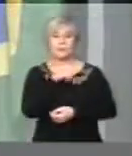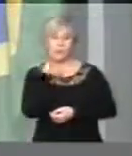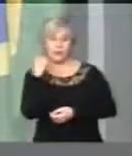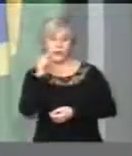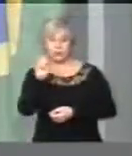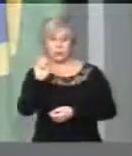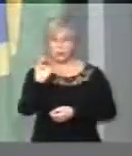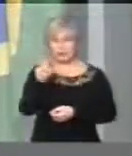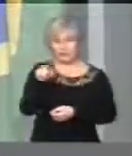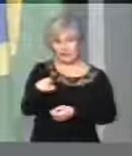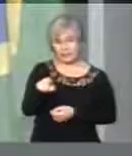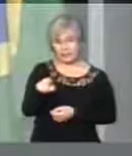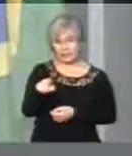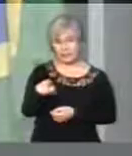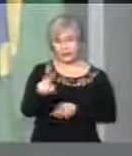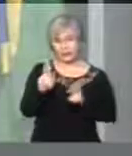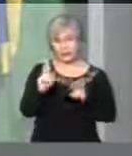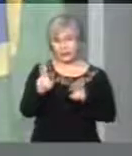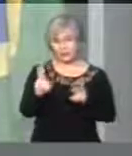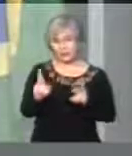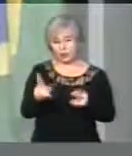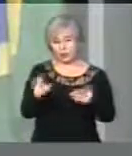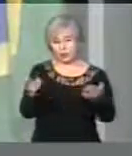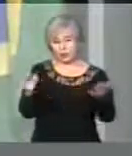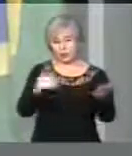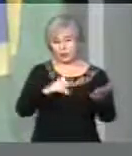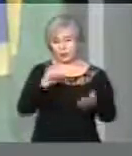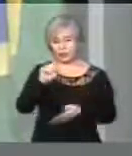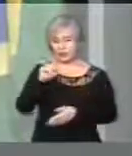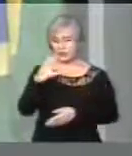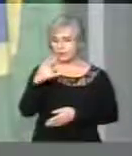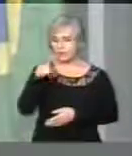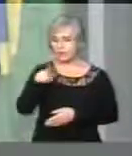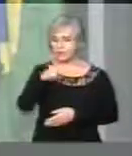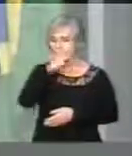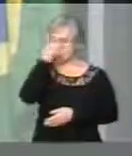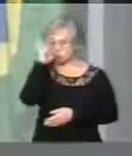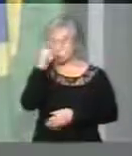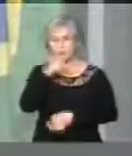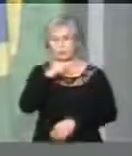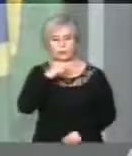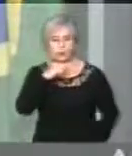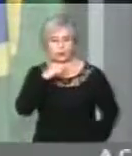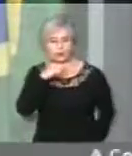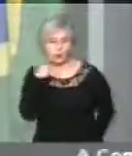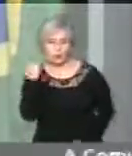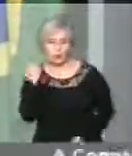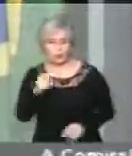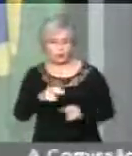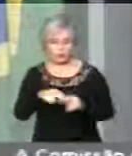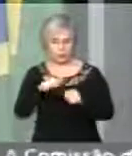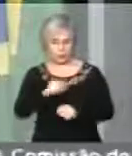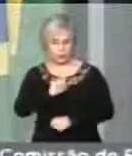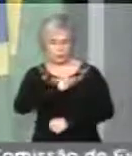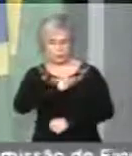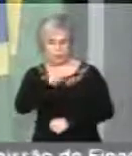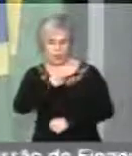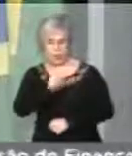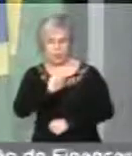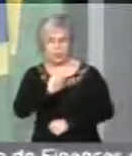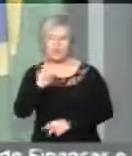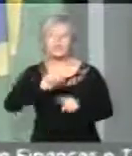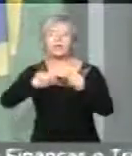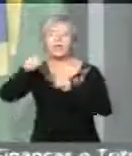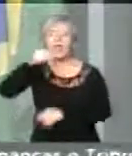mil, como morrem 84 mil pessoas por questão de, por infarto, a culpa é de